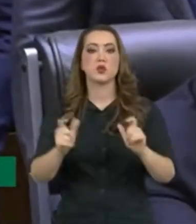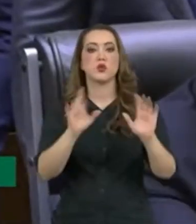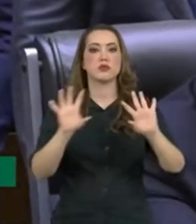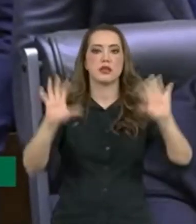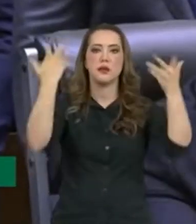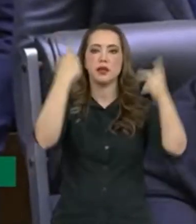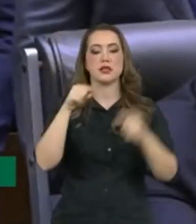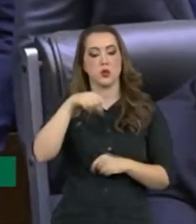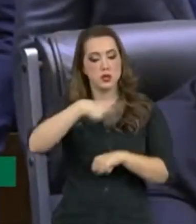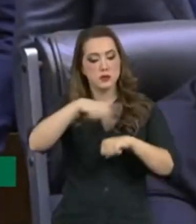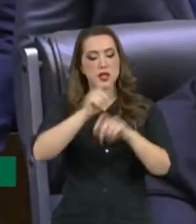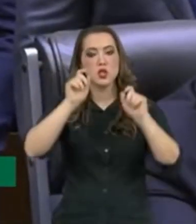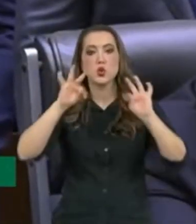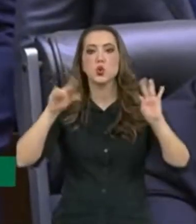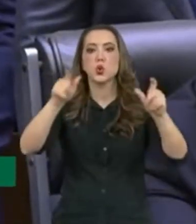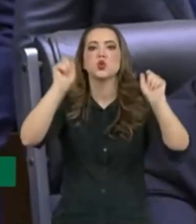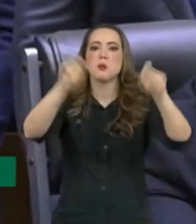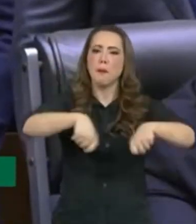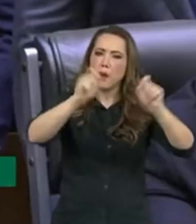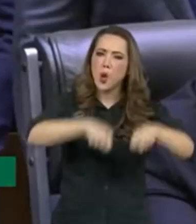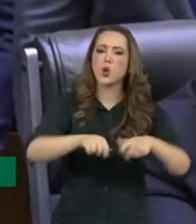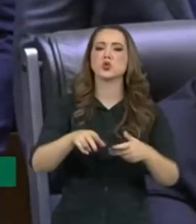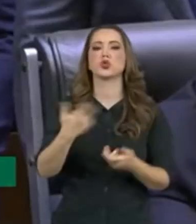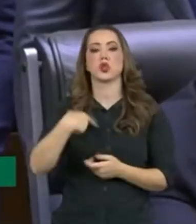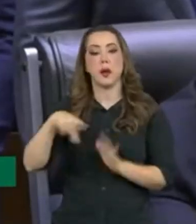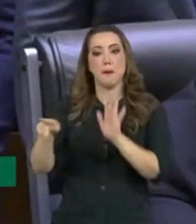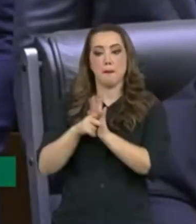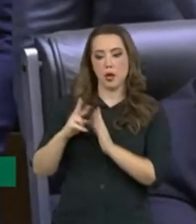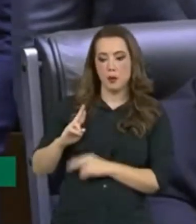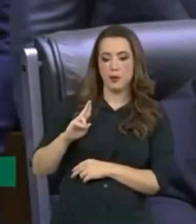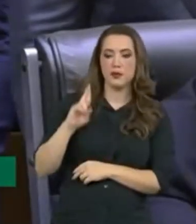todos poderão exercer livremente sua